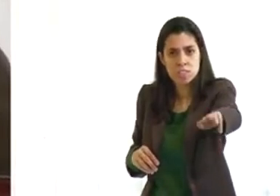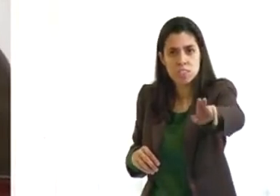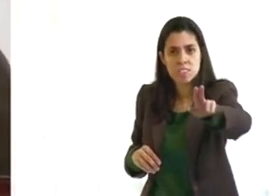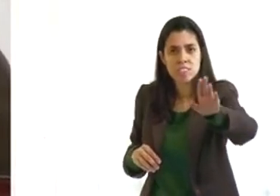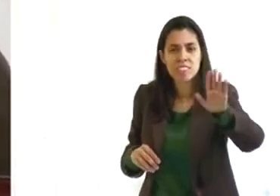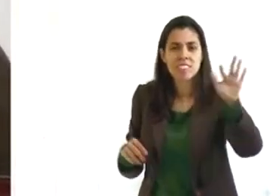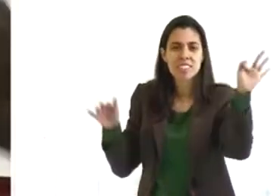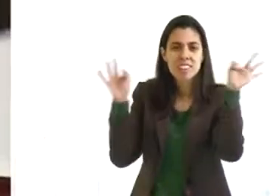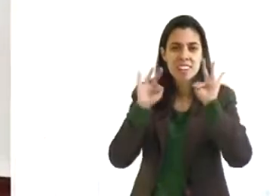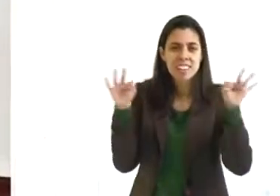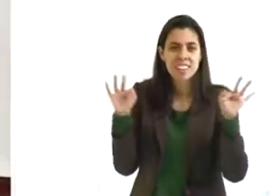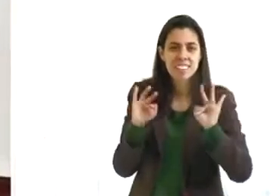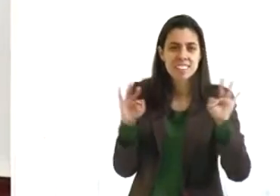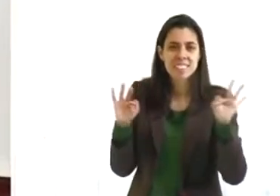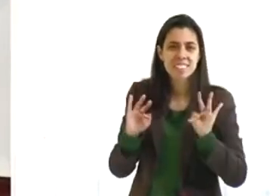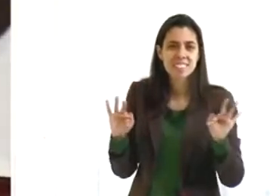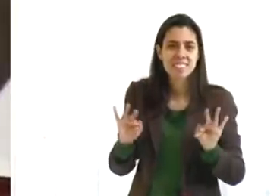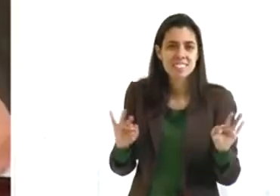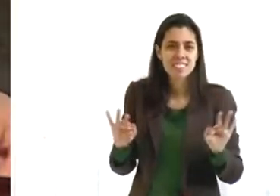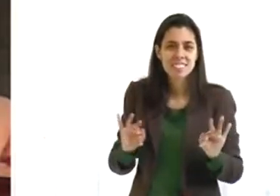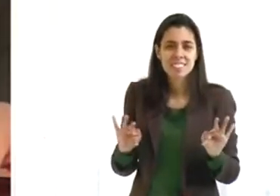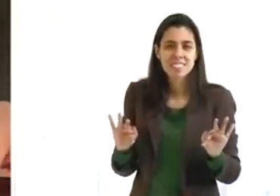de júbilo.